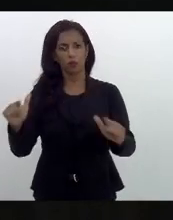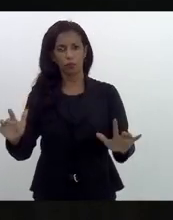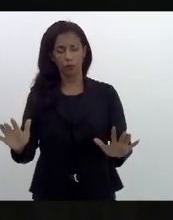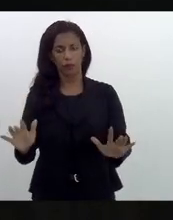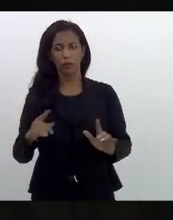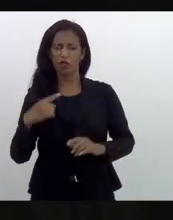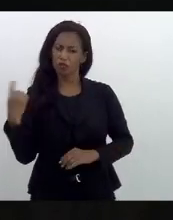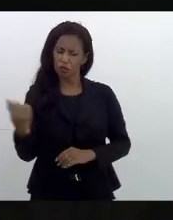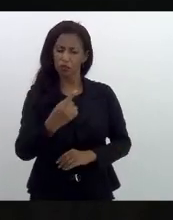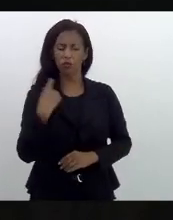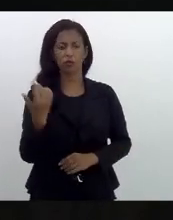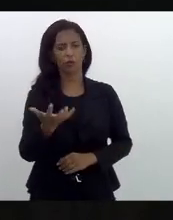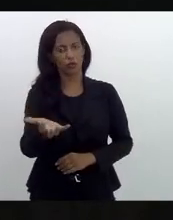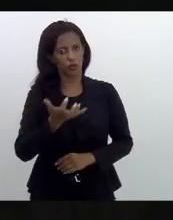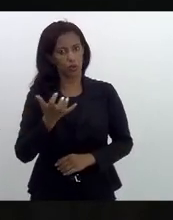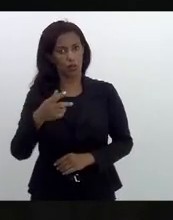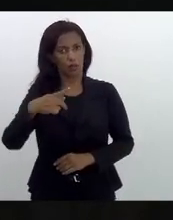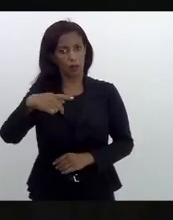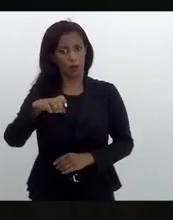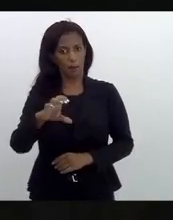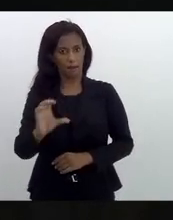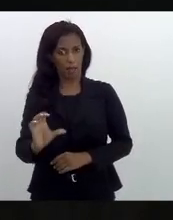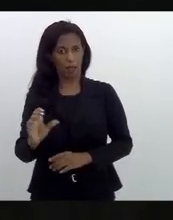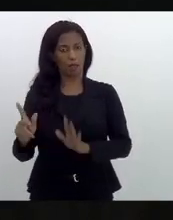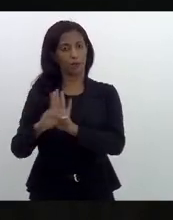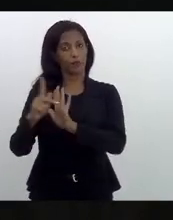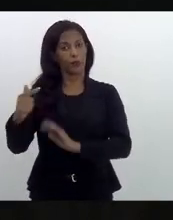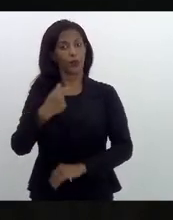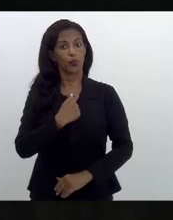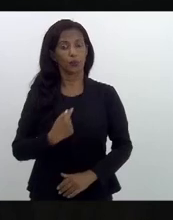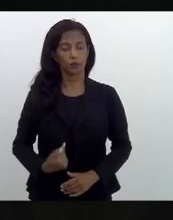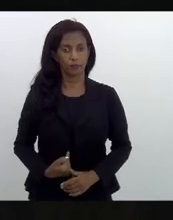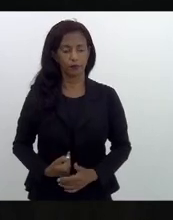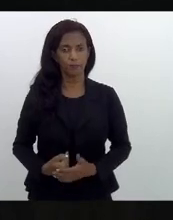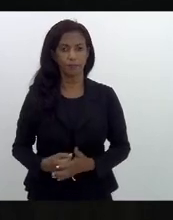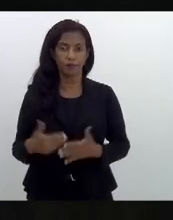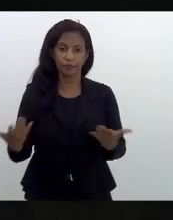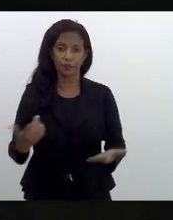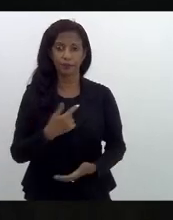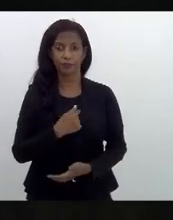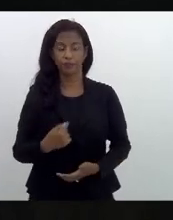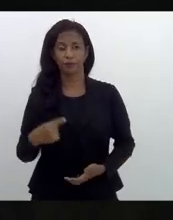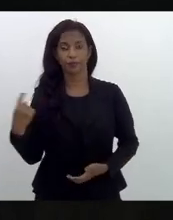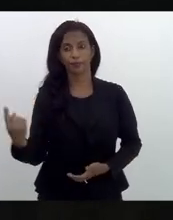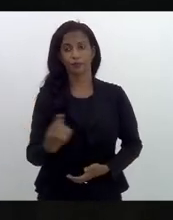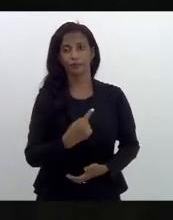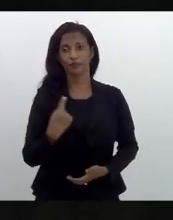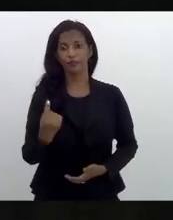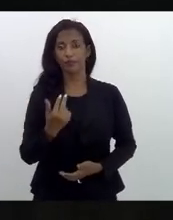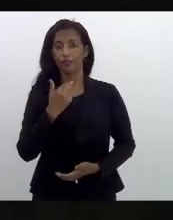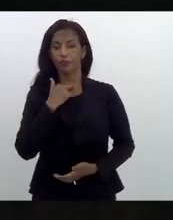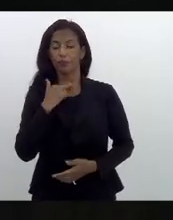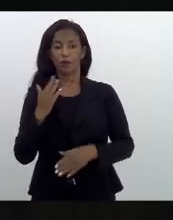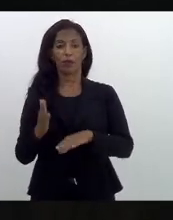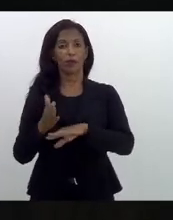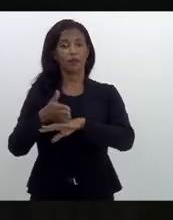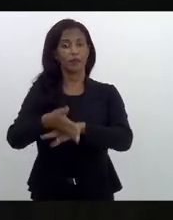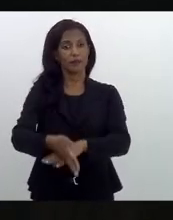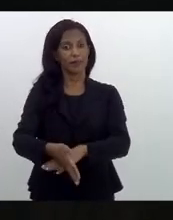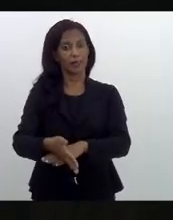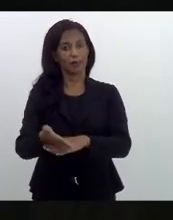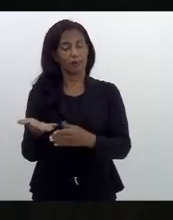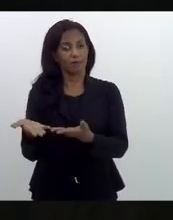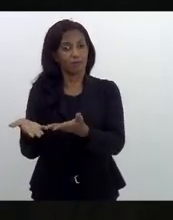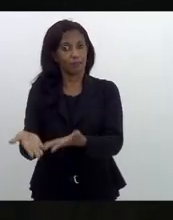isso então como eu disse a PEC vem do governo então sendo do governo a gente não entraríamos nessa